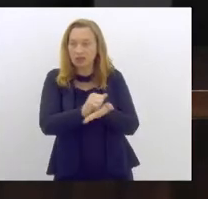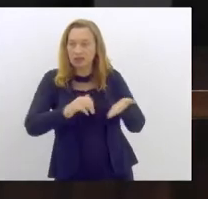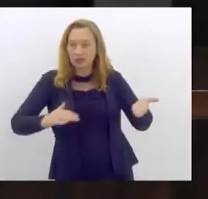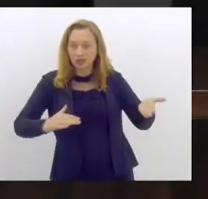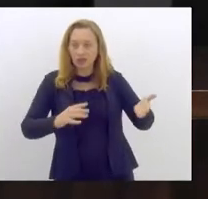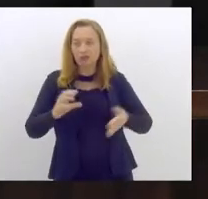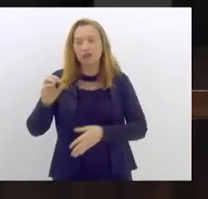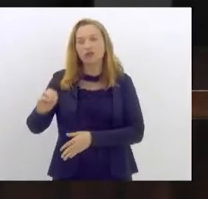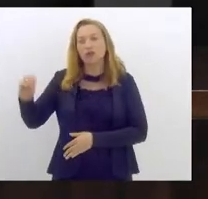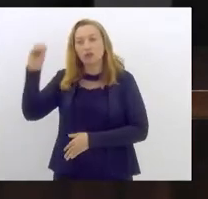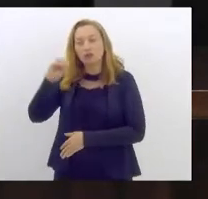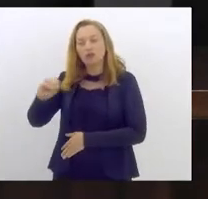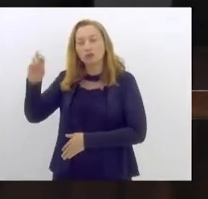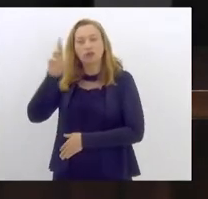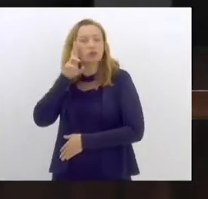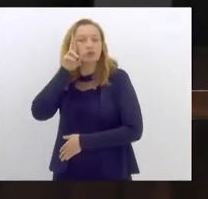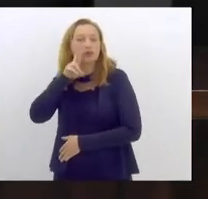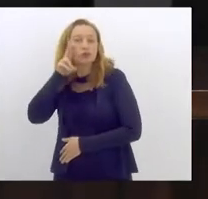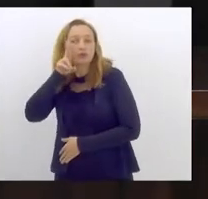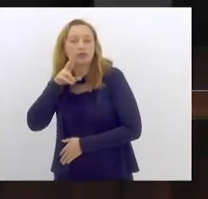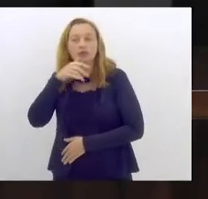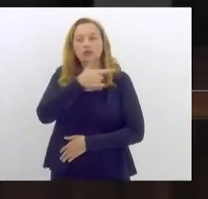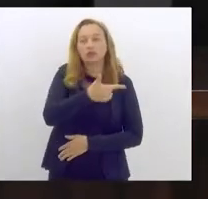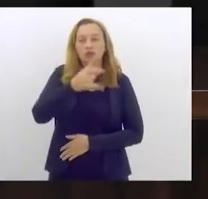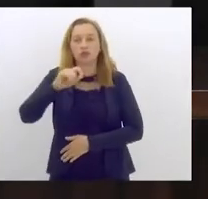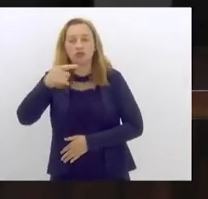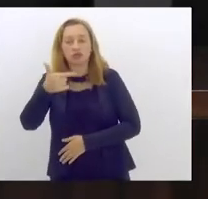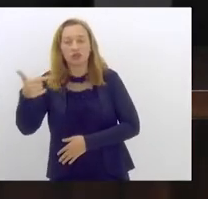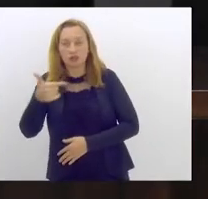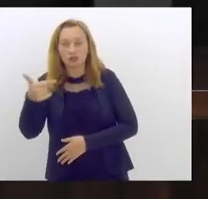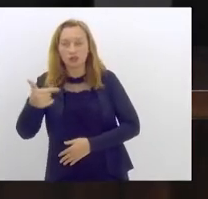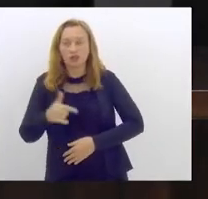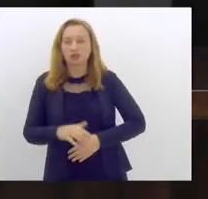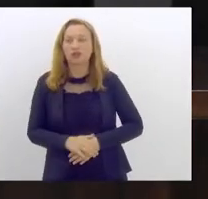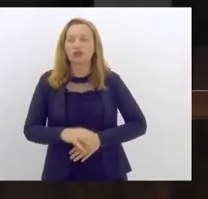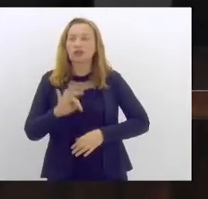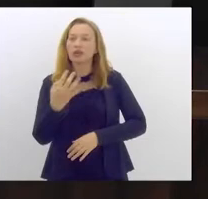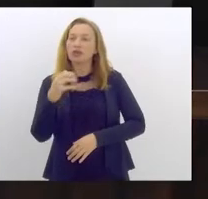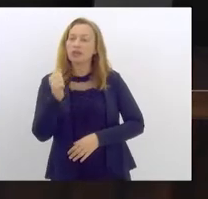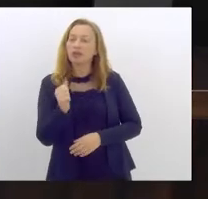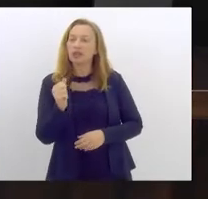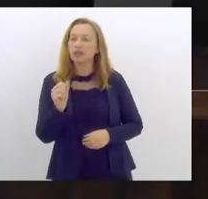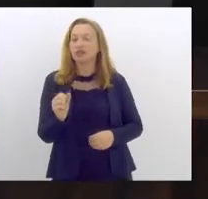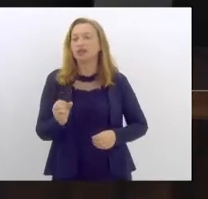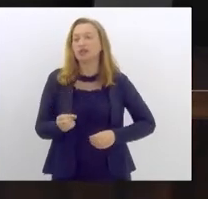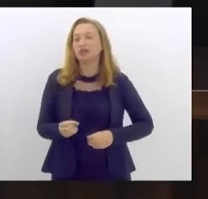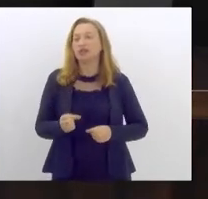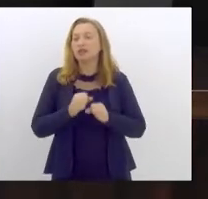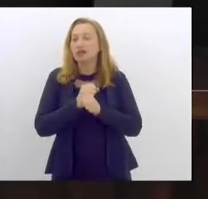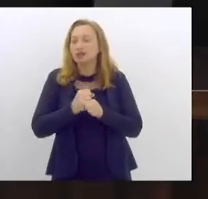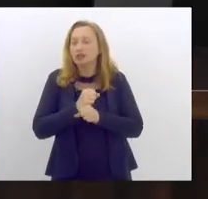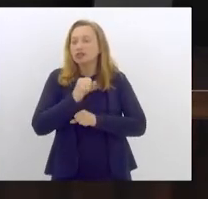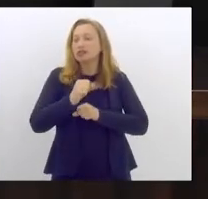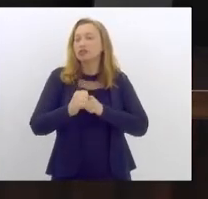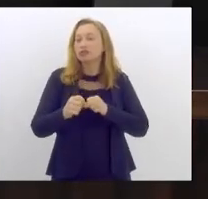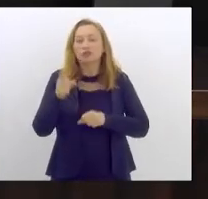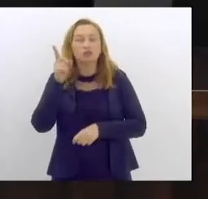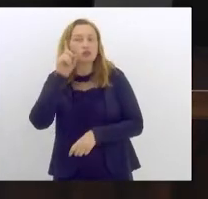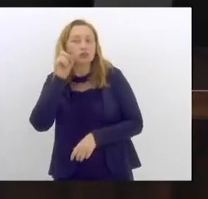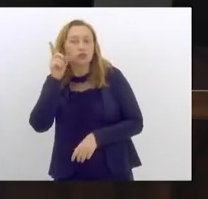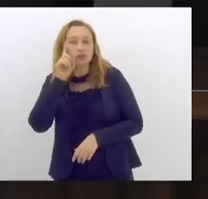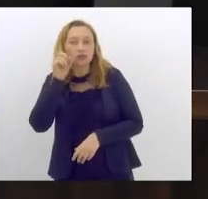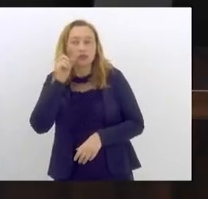do Outubro Rosa 2022 campanha realizada anualmente que busca